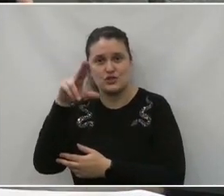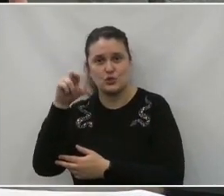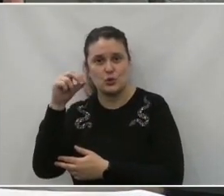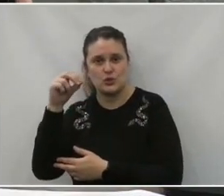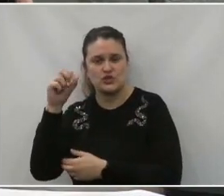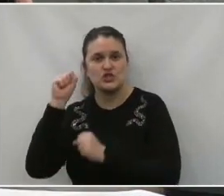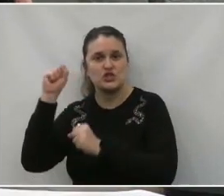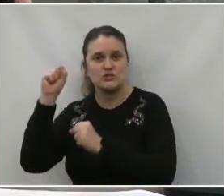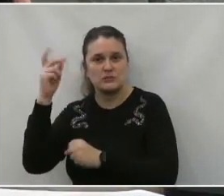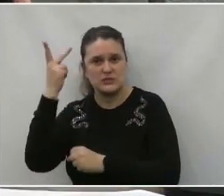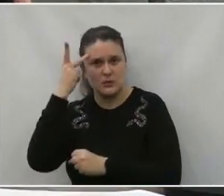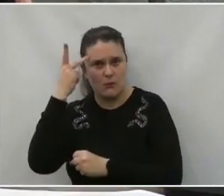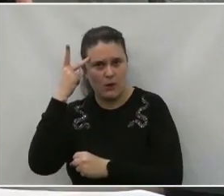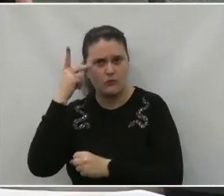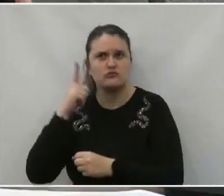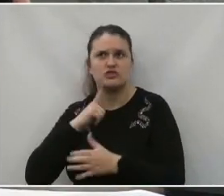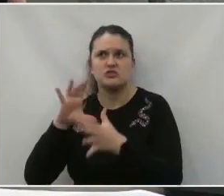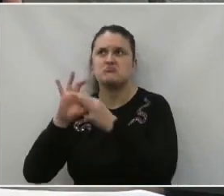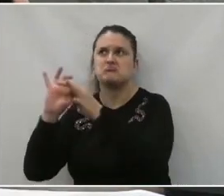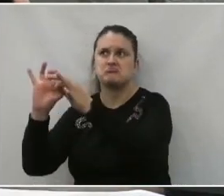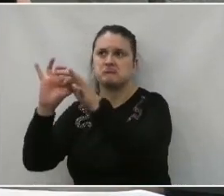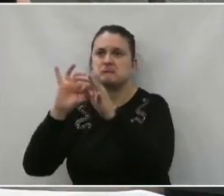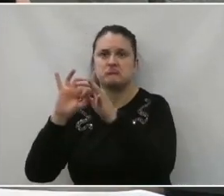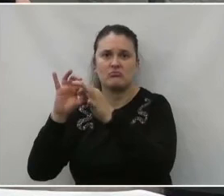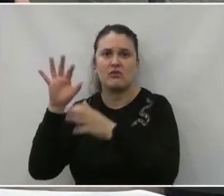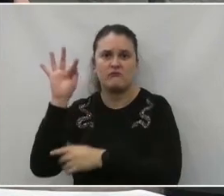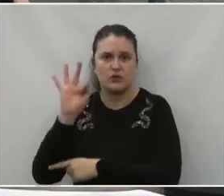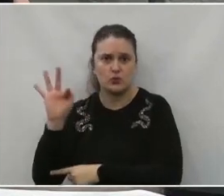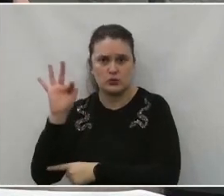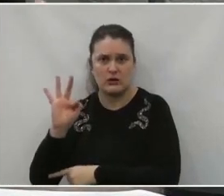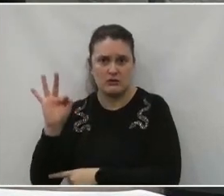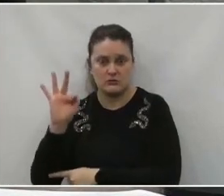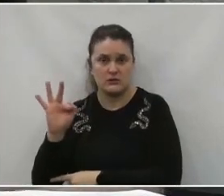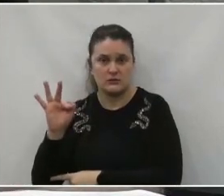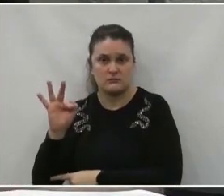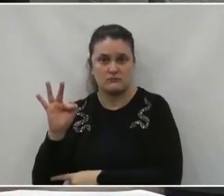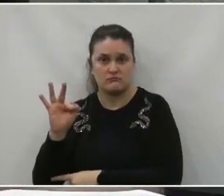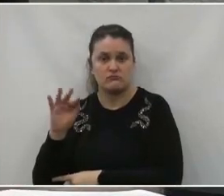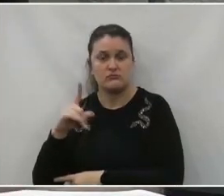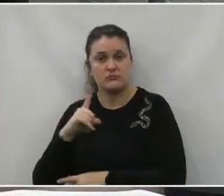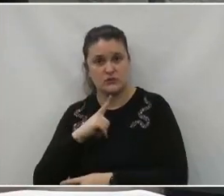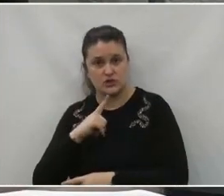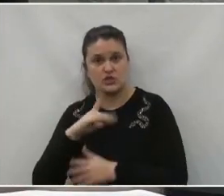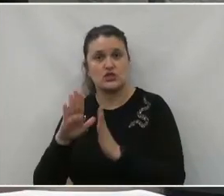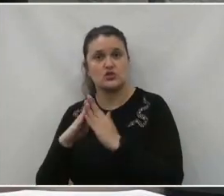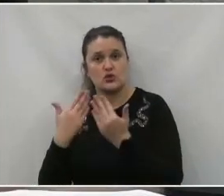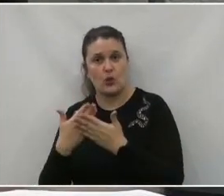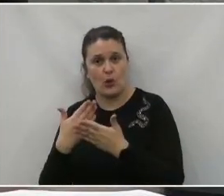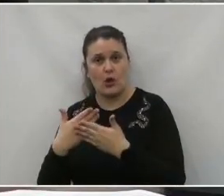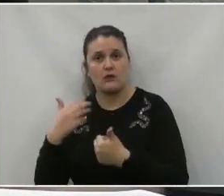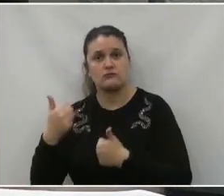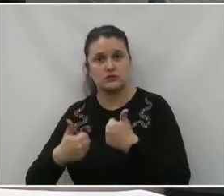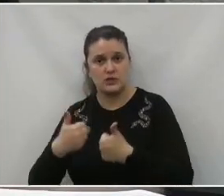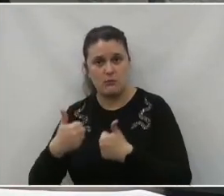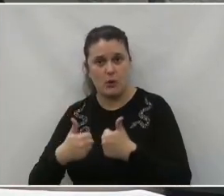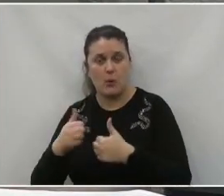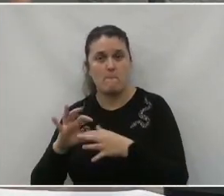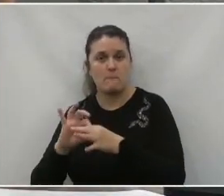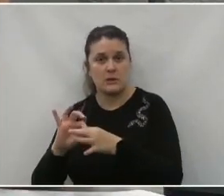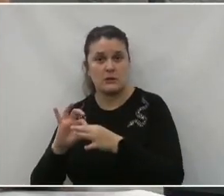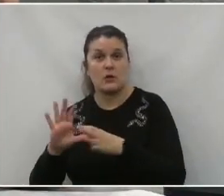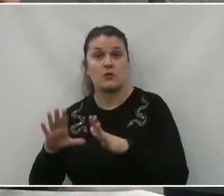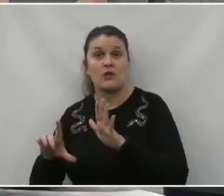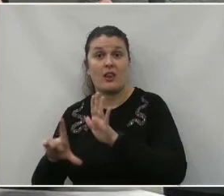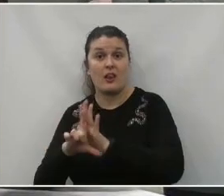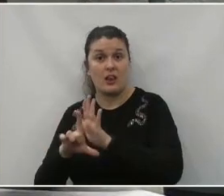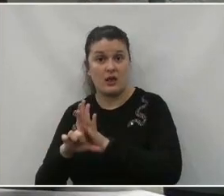tinha parcerias com faculdades. Nós tínhamos aí escolinhas, e quando essa lei veio,